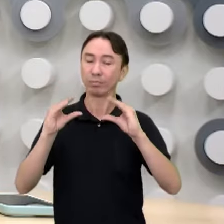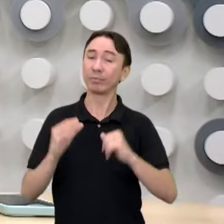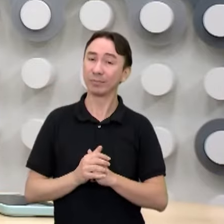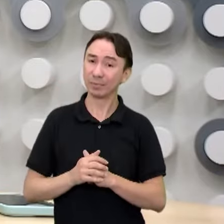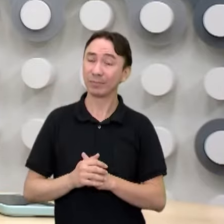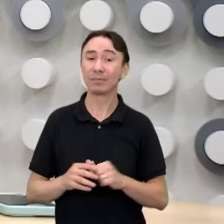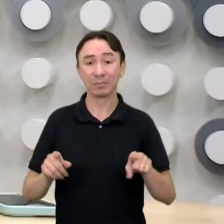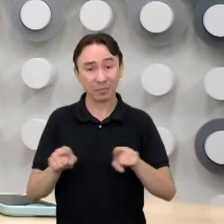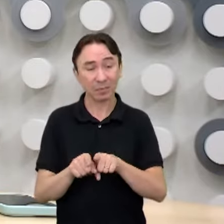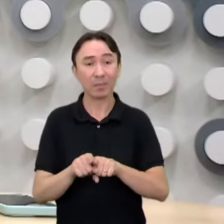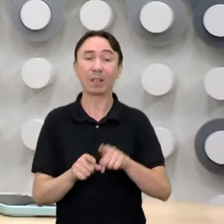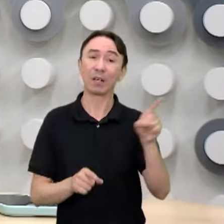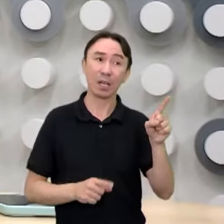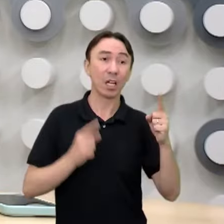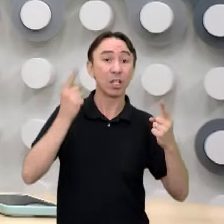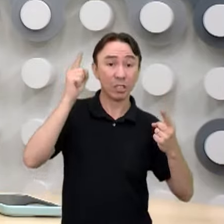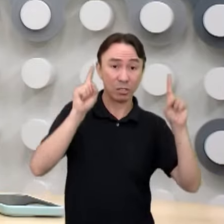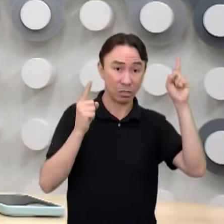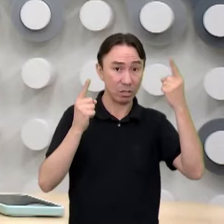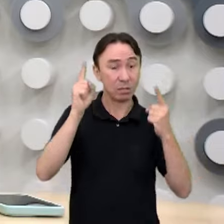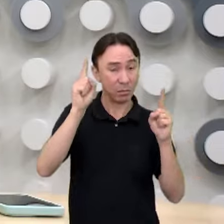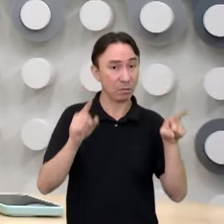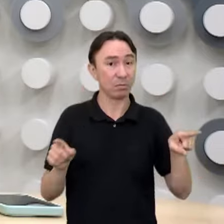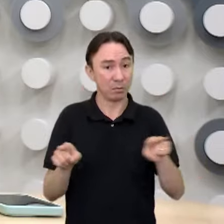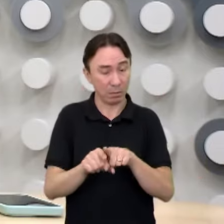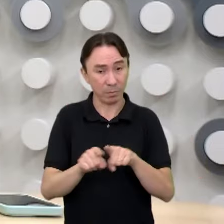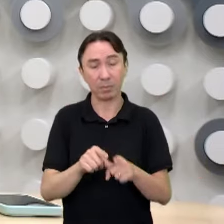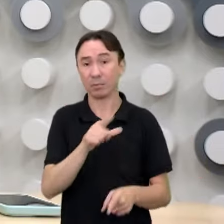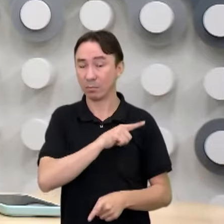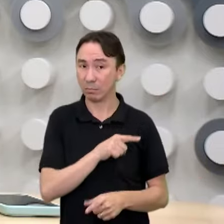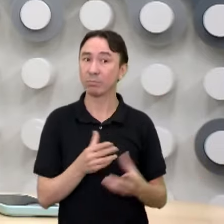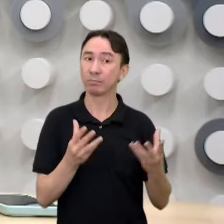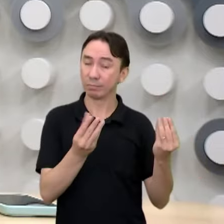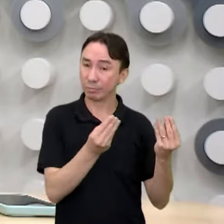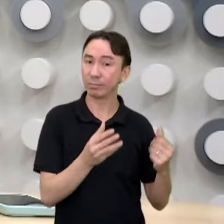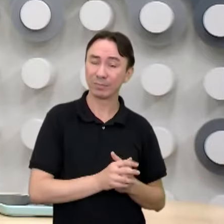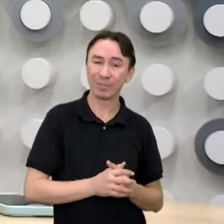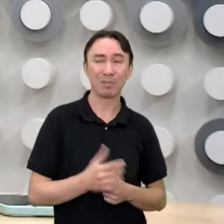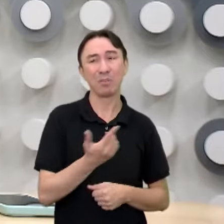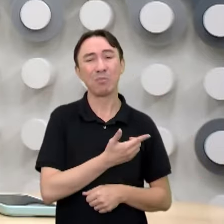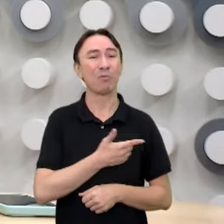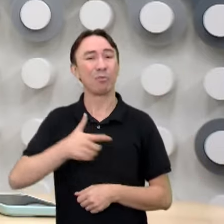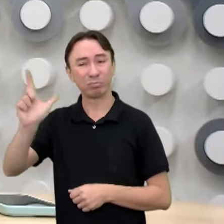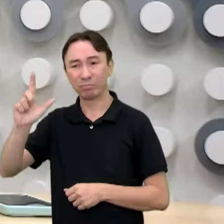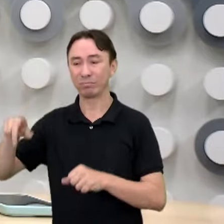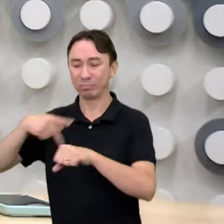edificações, agora países menos desenvolvidos, como é o caso do Haiti, ele vai sofrer o